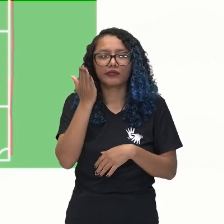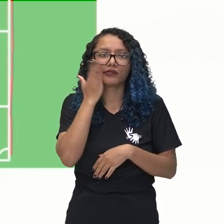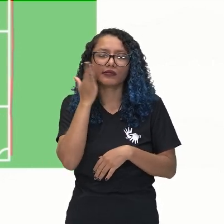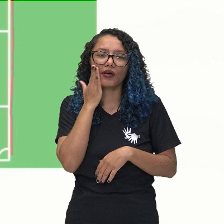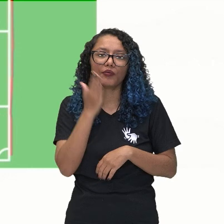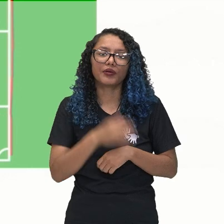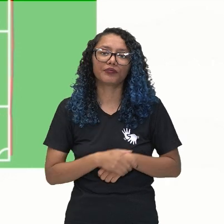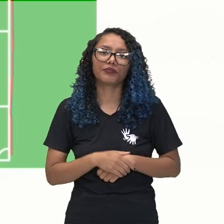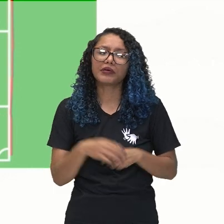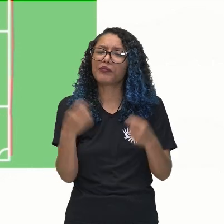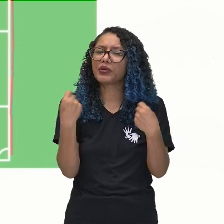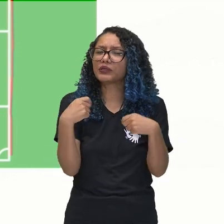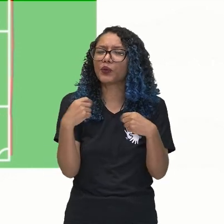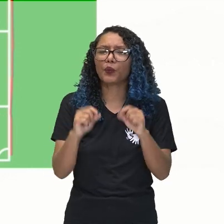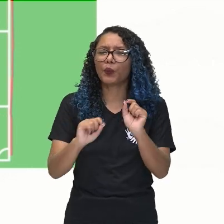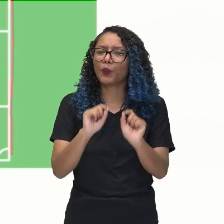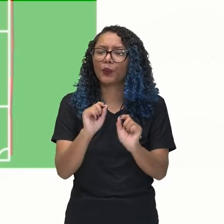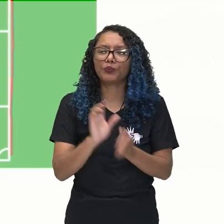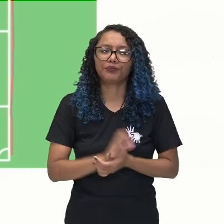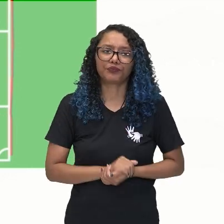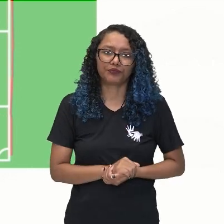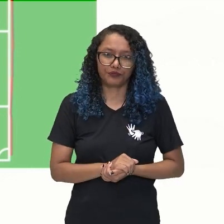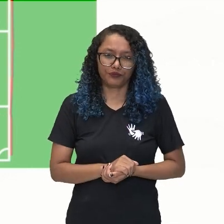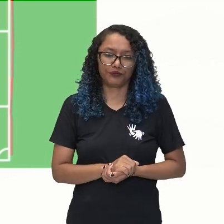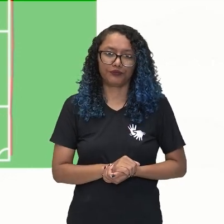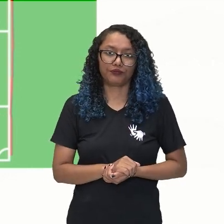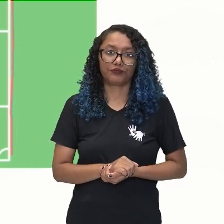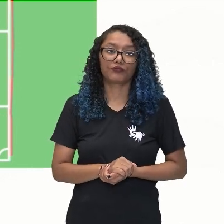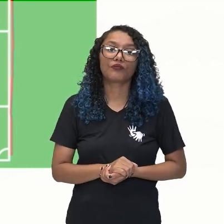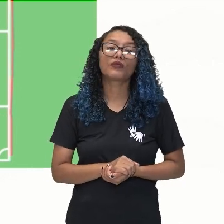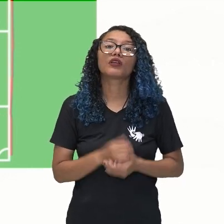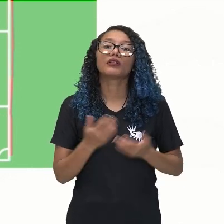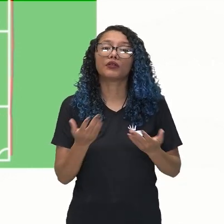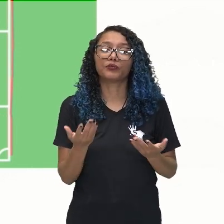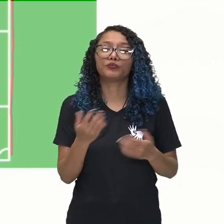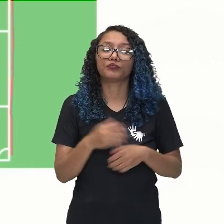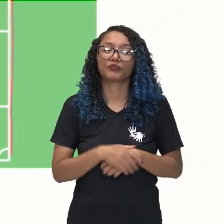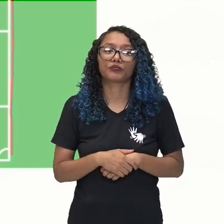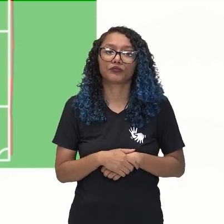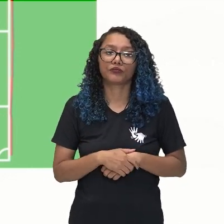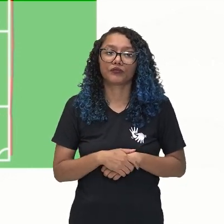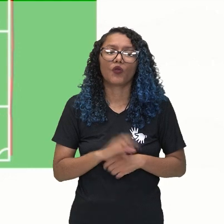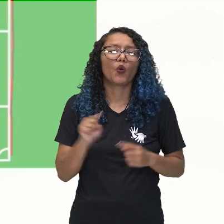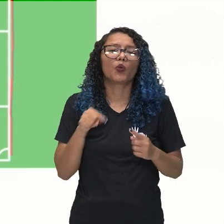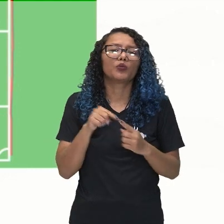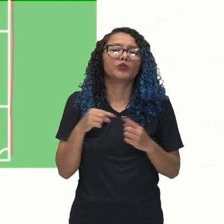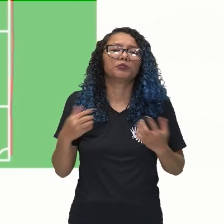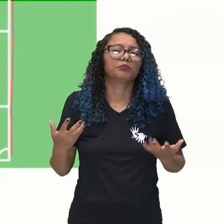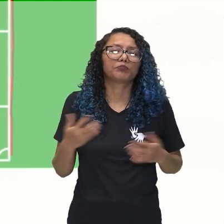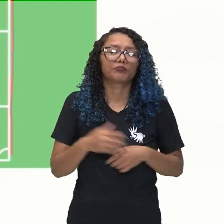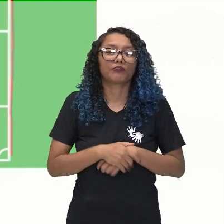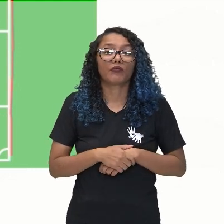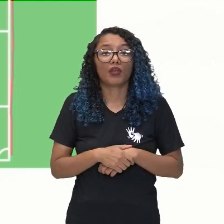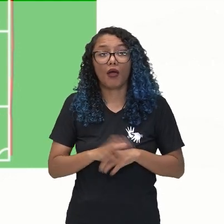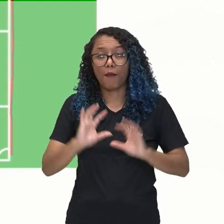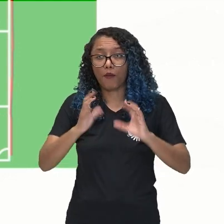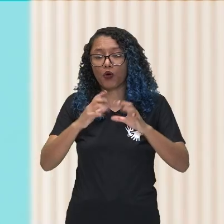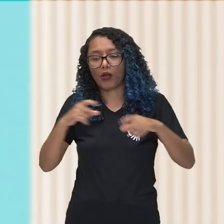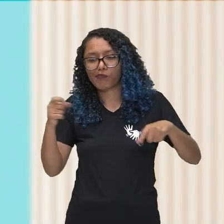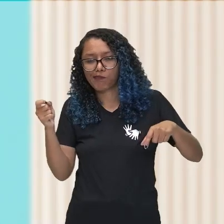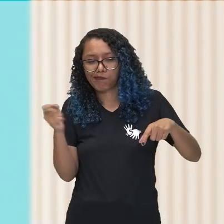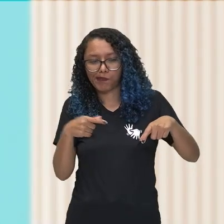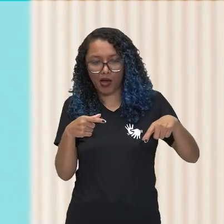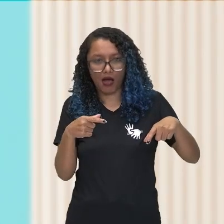que dentro do jogo do futebol o objetivo é chutar a bola